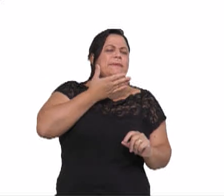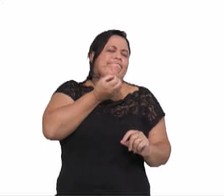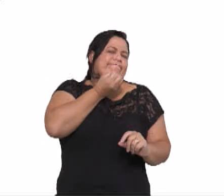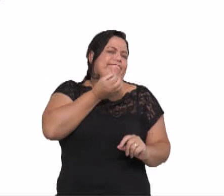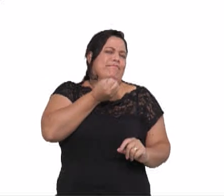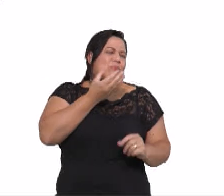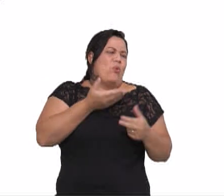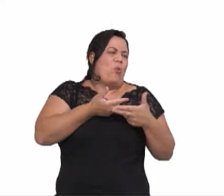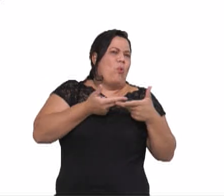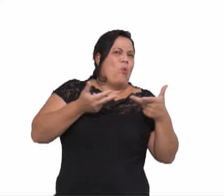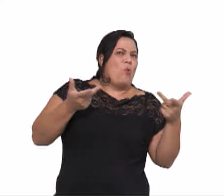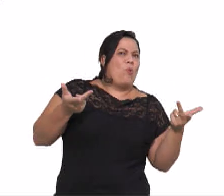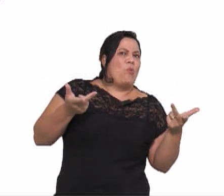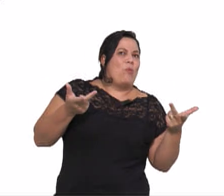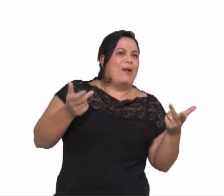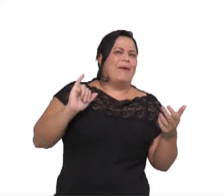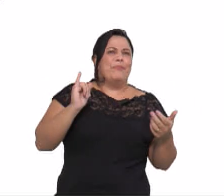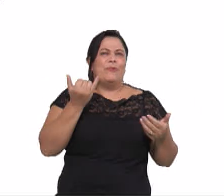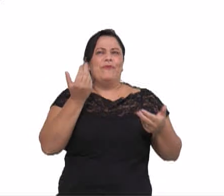privilégios?